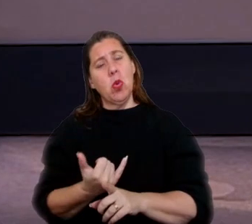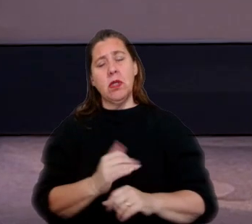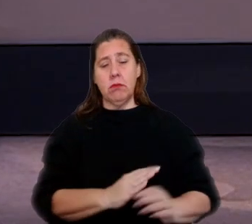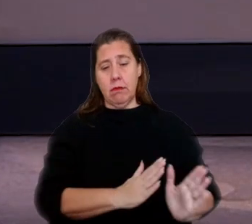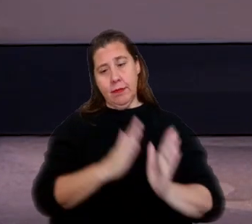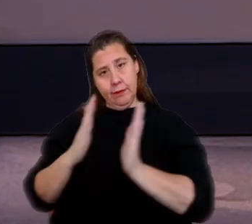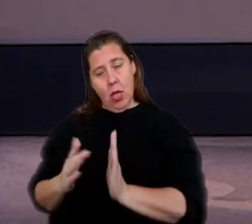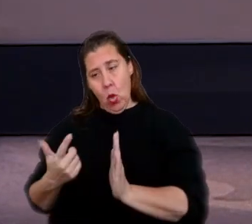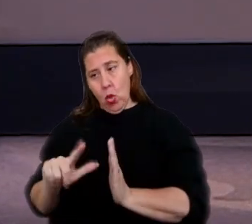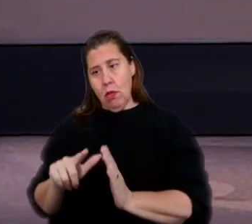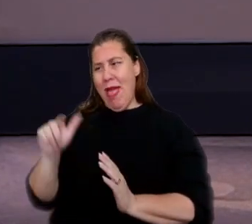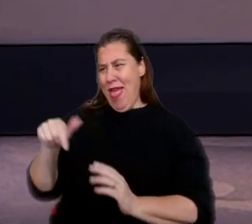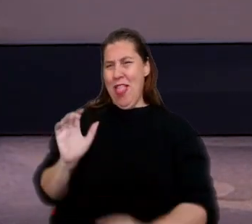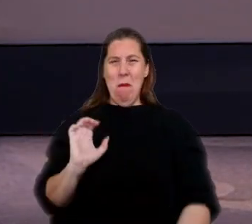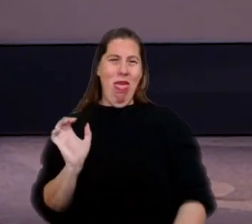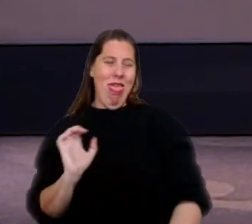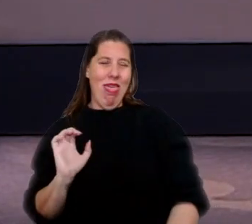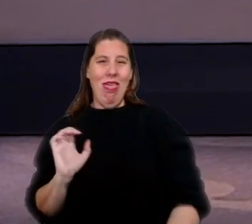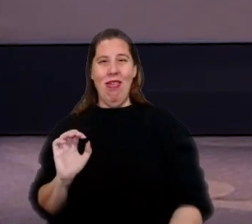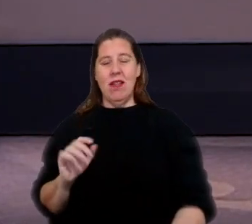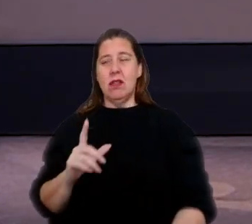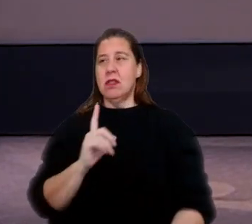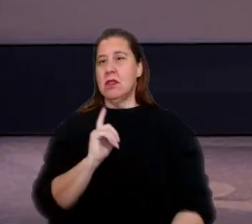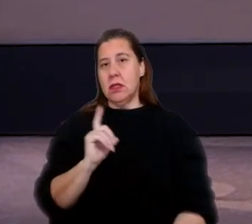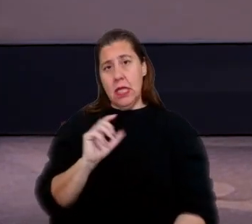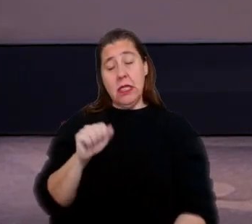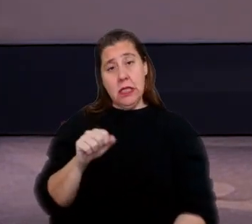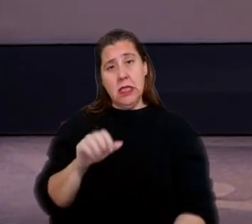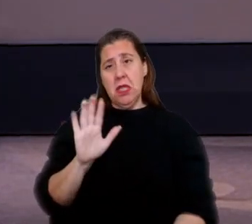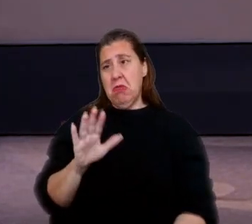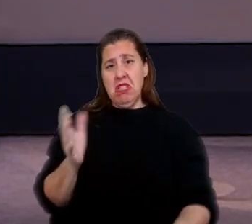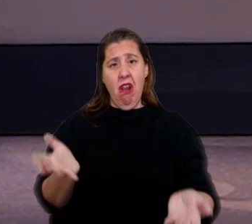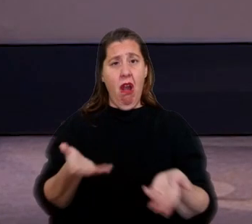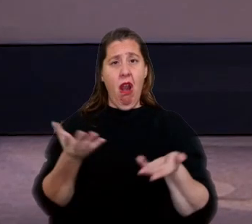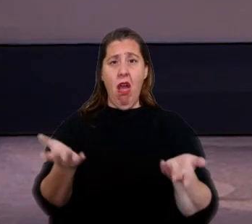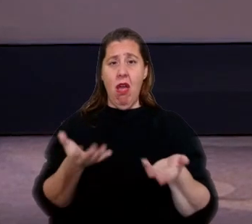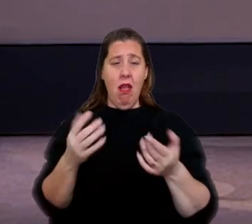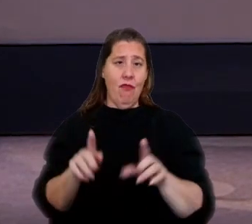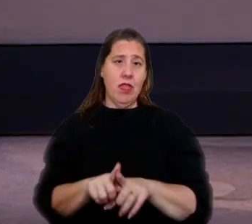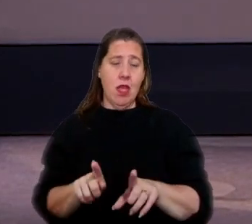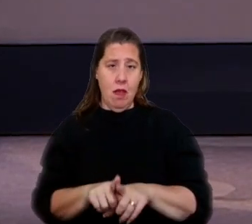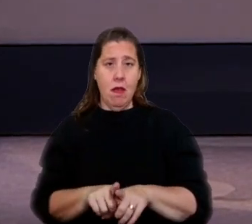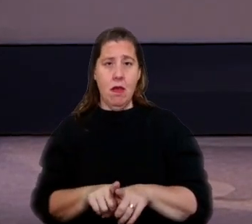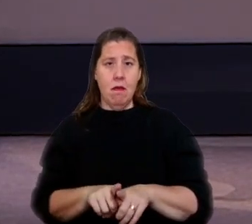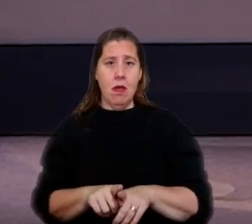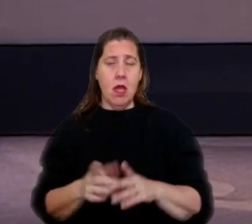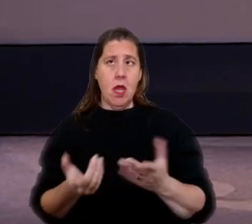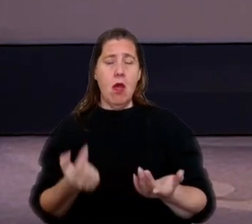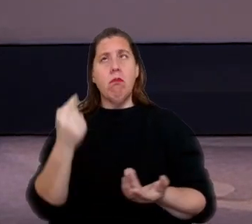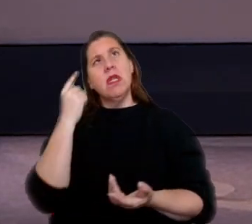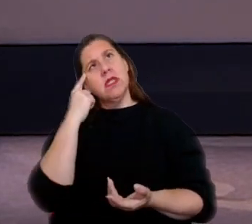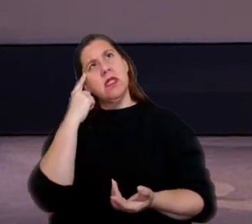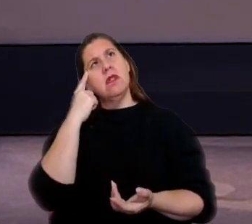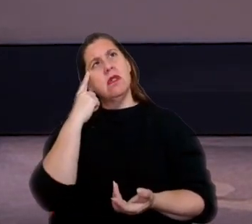bullying. Na outra cena, em que alguém fala, é uma bicha, não sei o quê, existe de fato, mas é uma coisa muito leve. Talvez eu estou trabalhando com